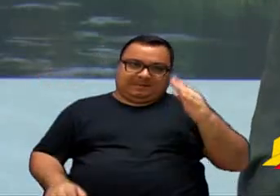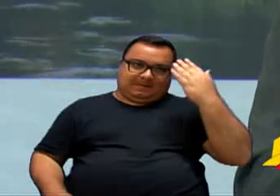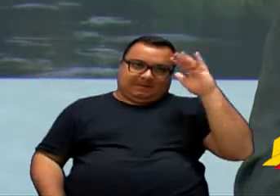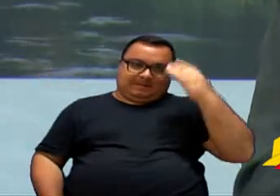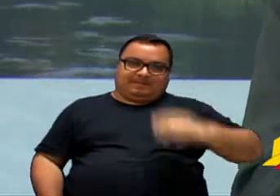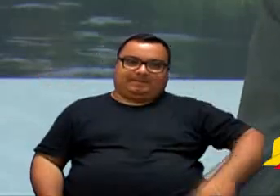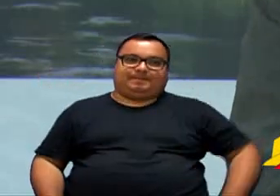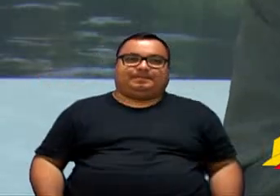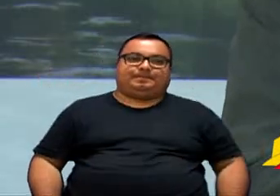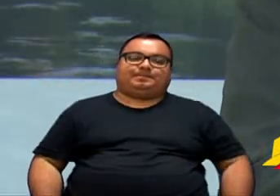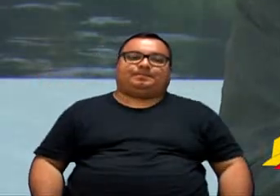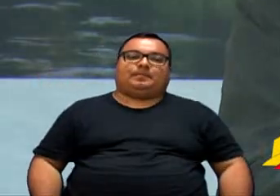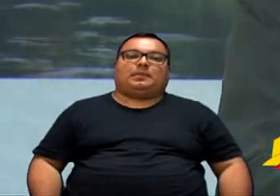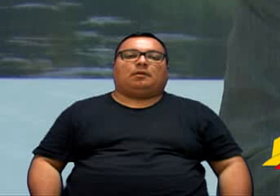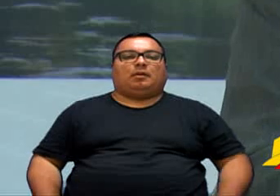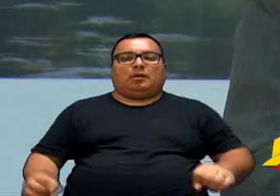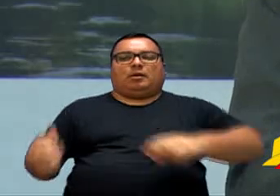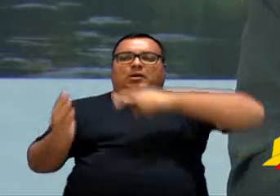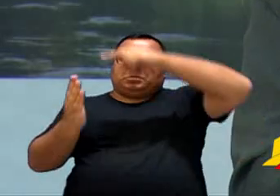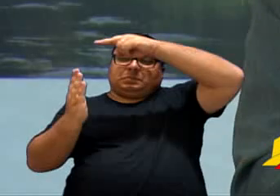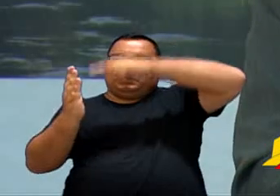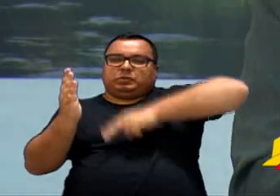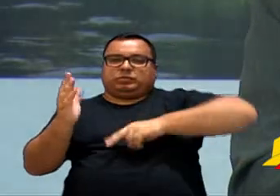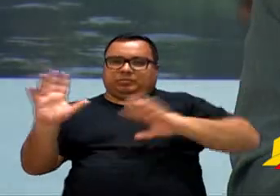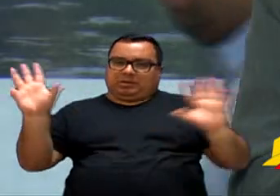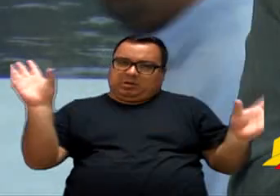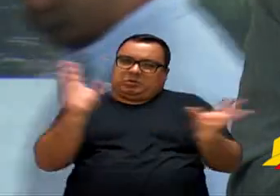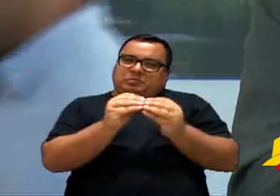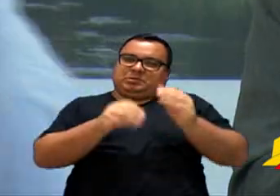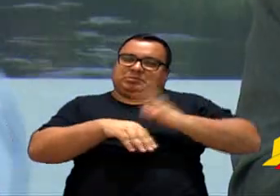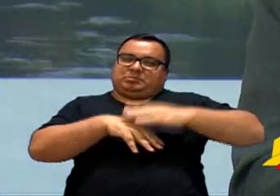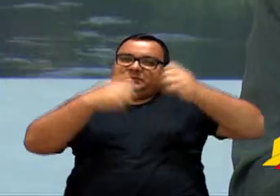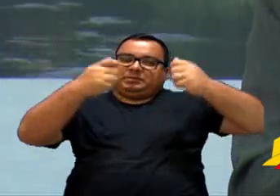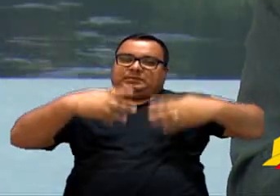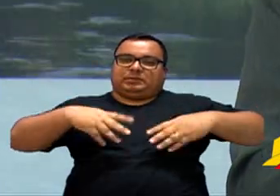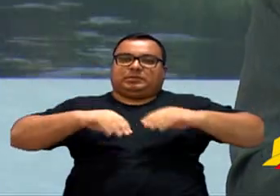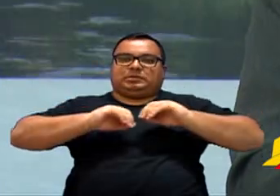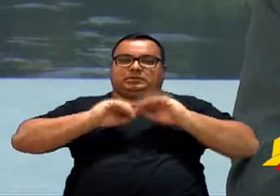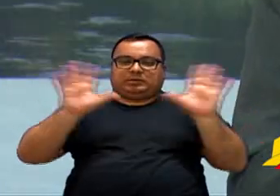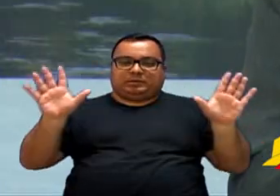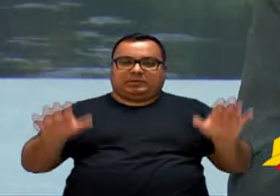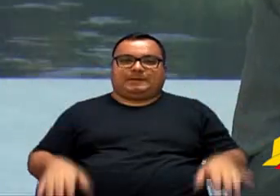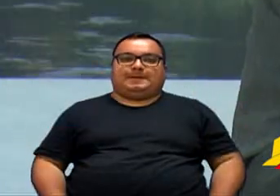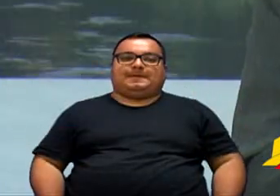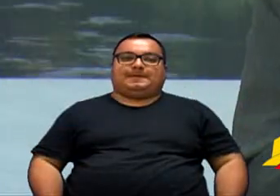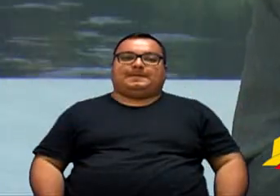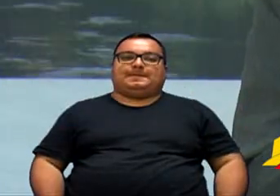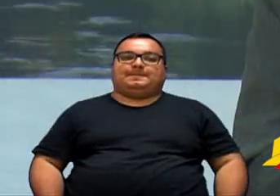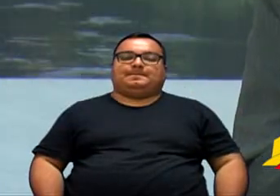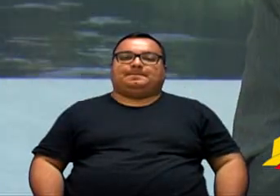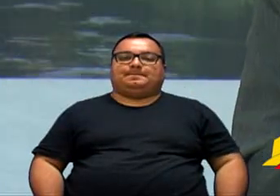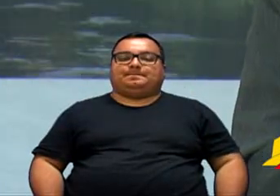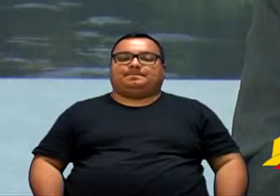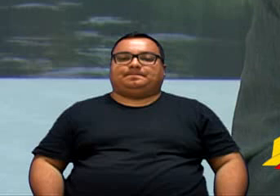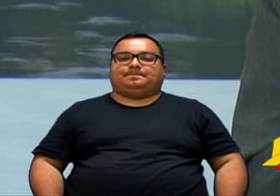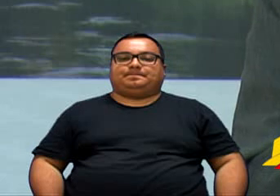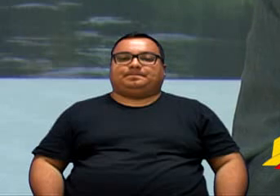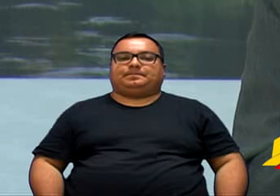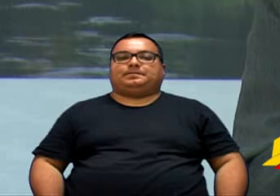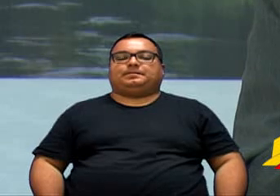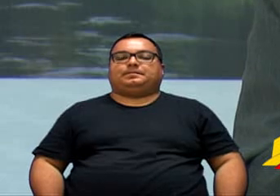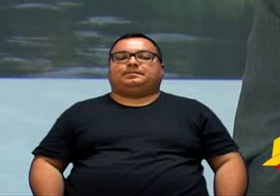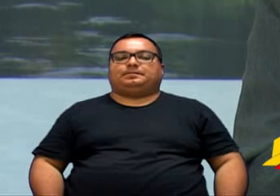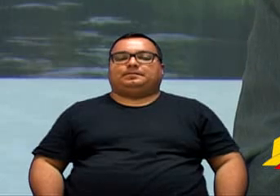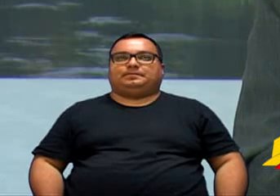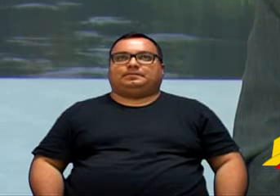até ler aqui a mensagem aqui, mas basicamente é isso. A alteração abrange uma única e tão somente ao que